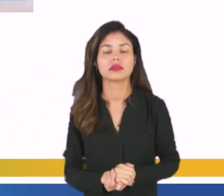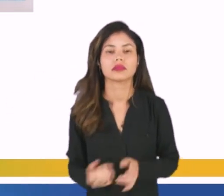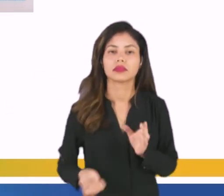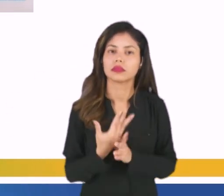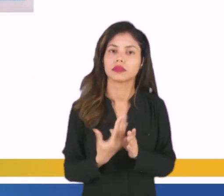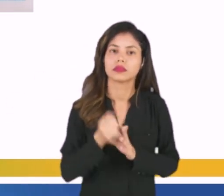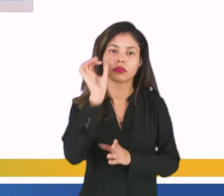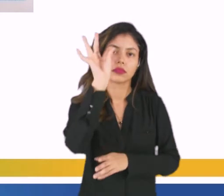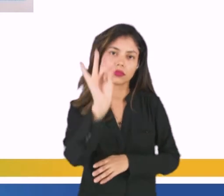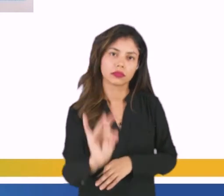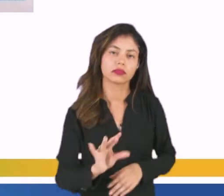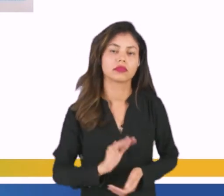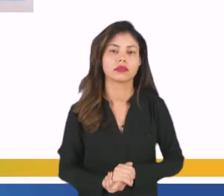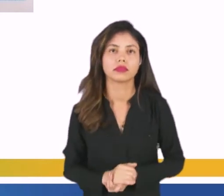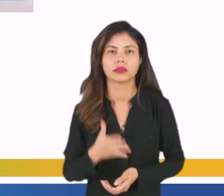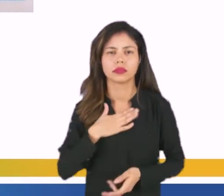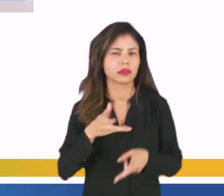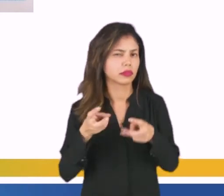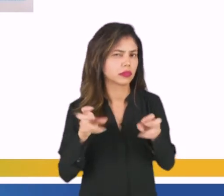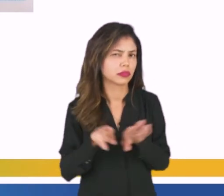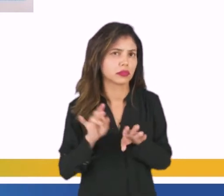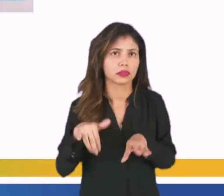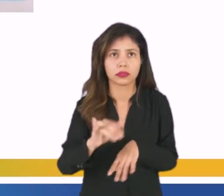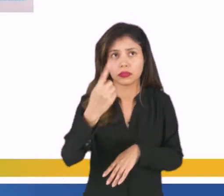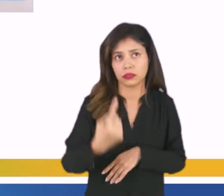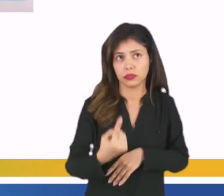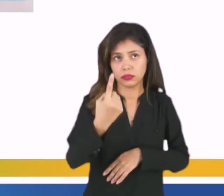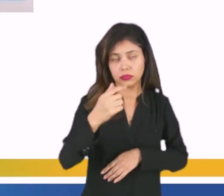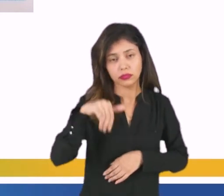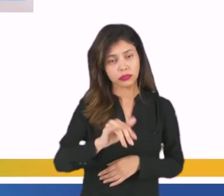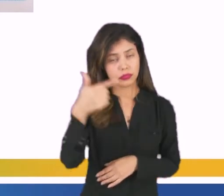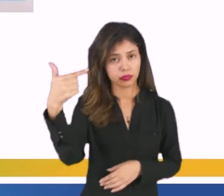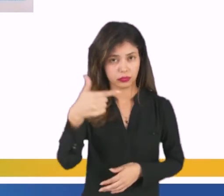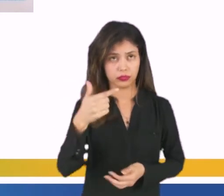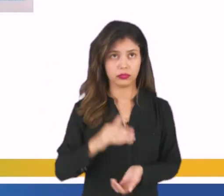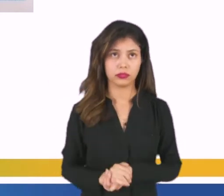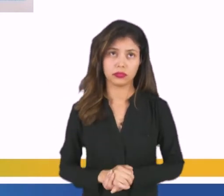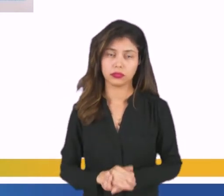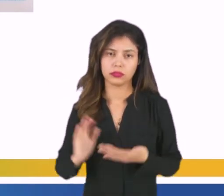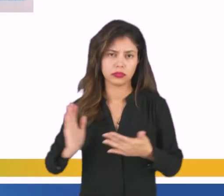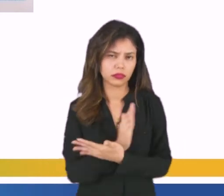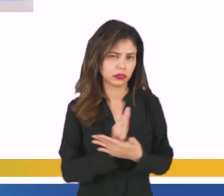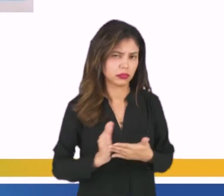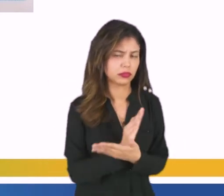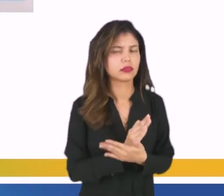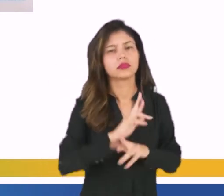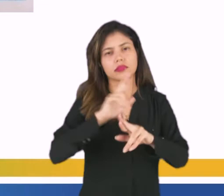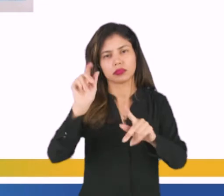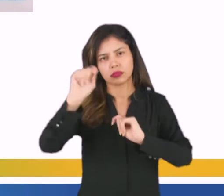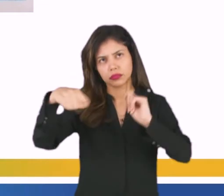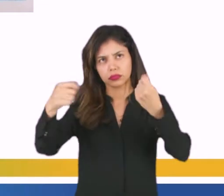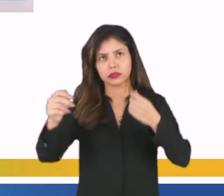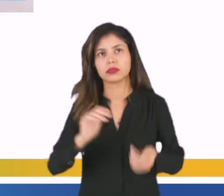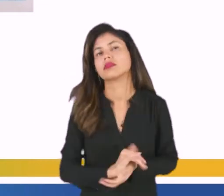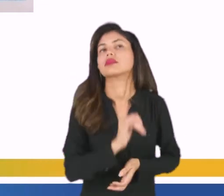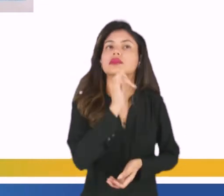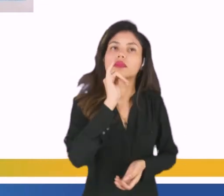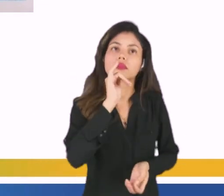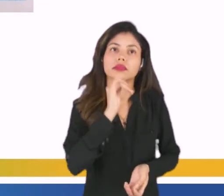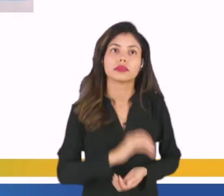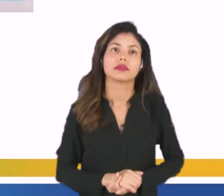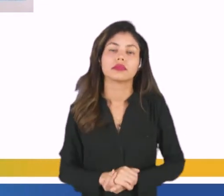deles. E aí vocês percebam que o meu y1 vezes o y2, ele tem algumas variações de sinais. Por